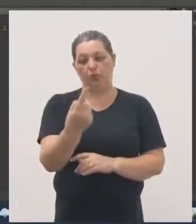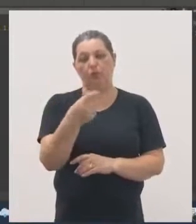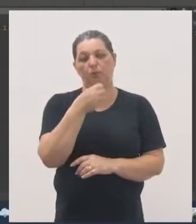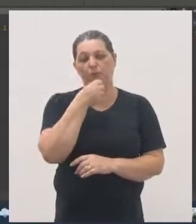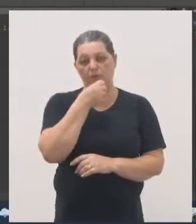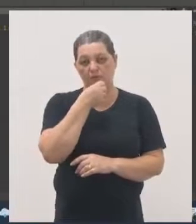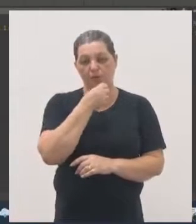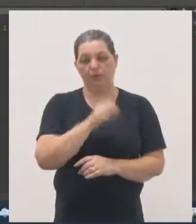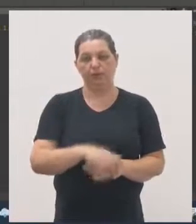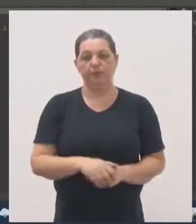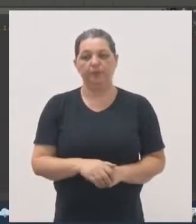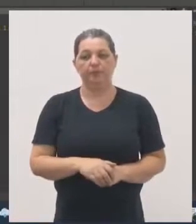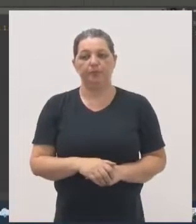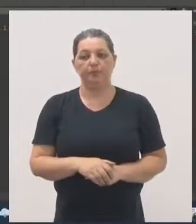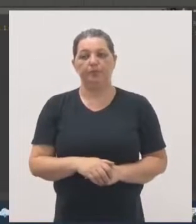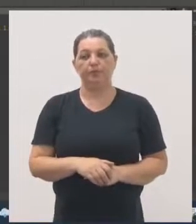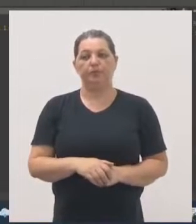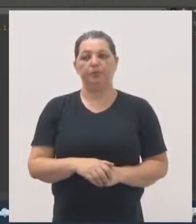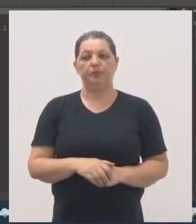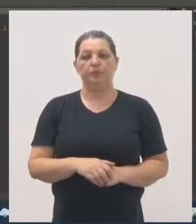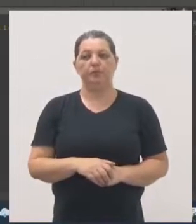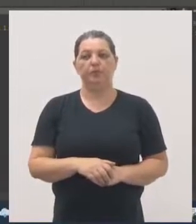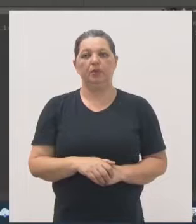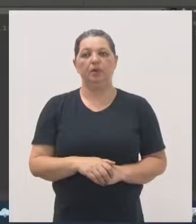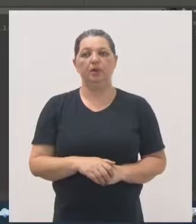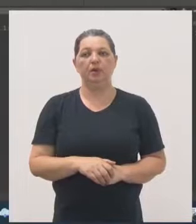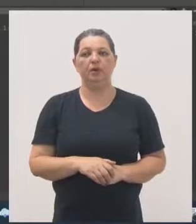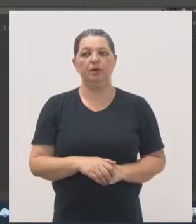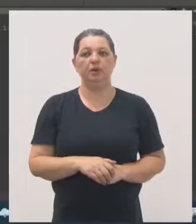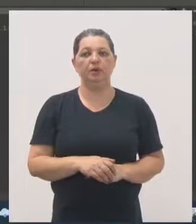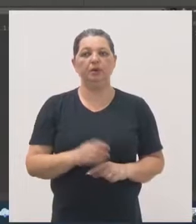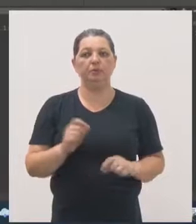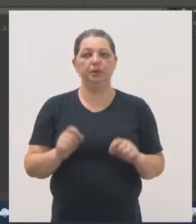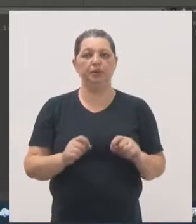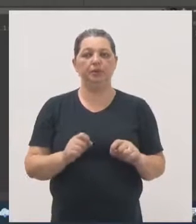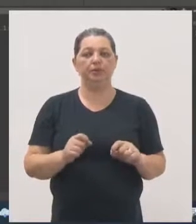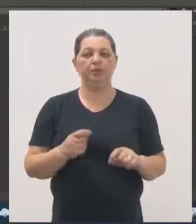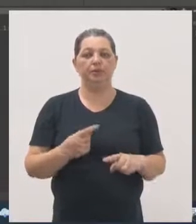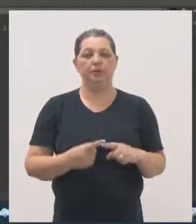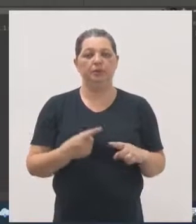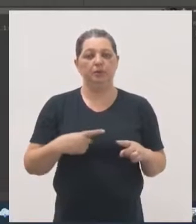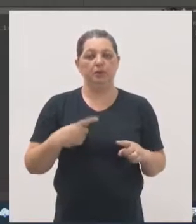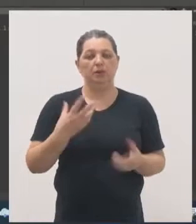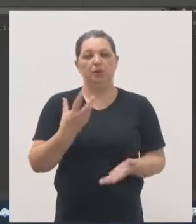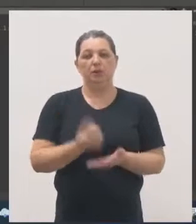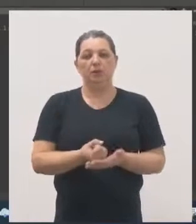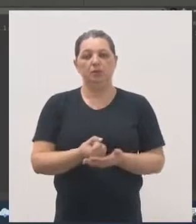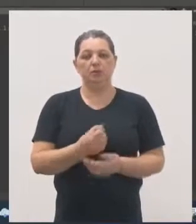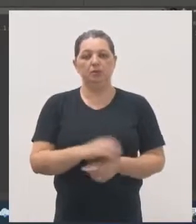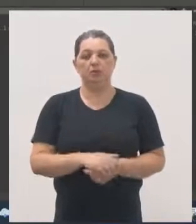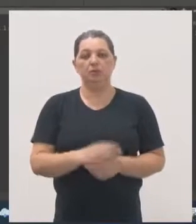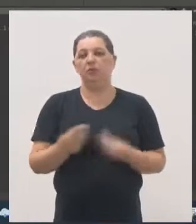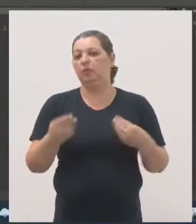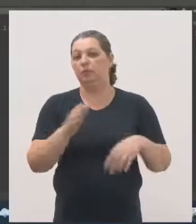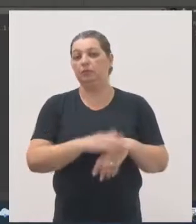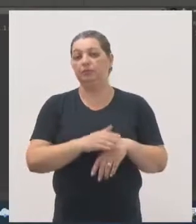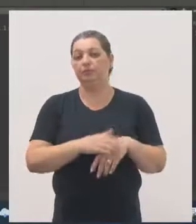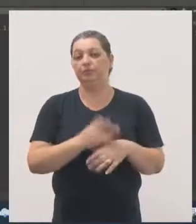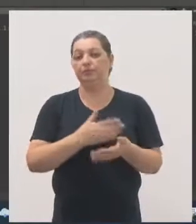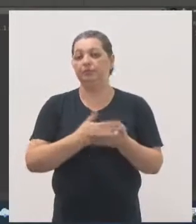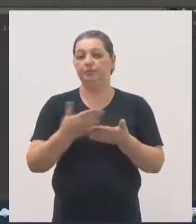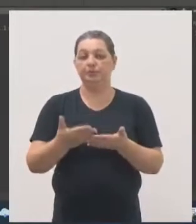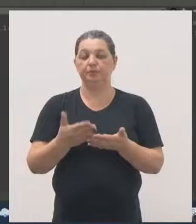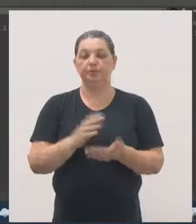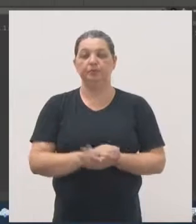né? Você pode utilizar apenas uma linha para gravar. E como que a gente faz para começar